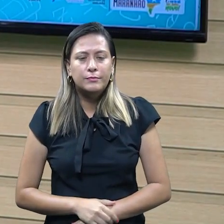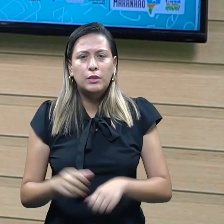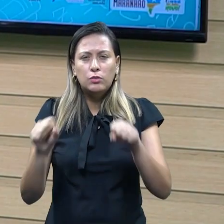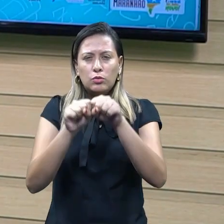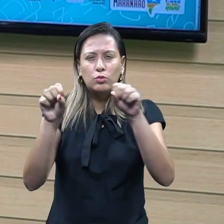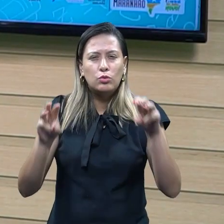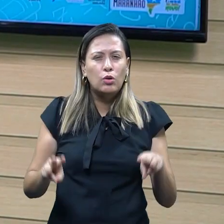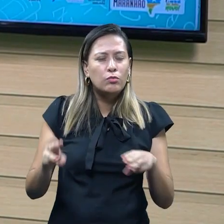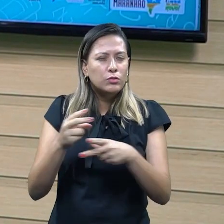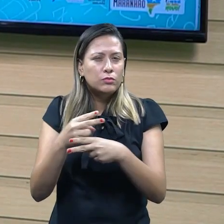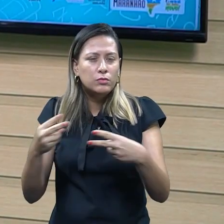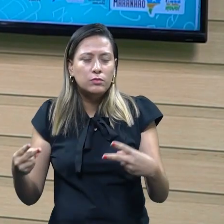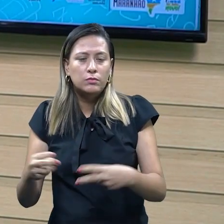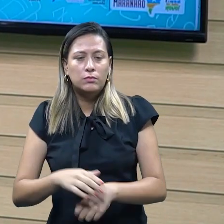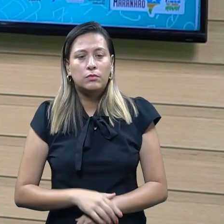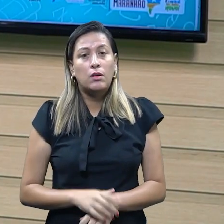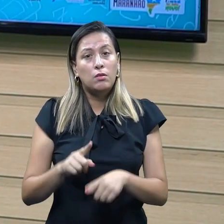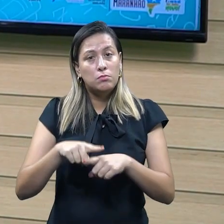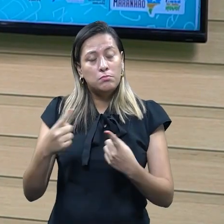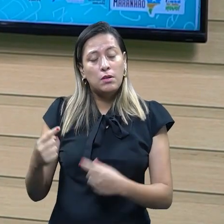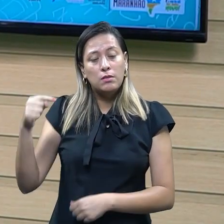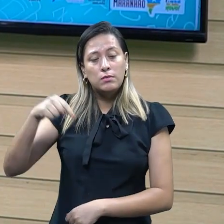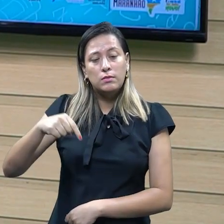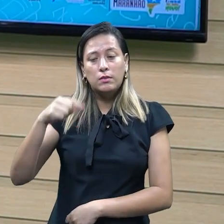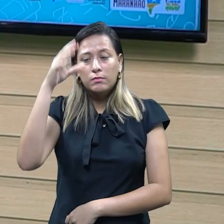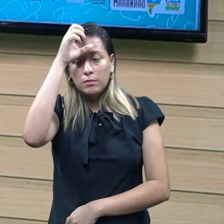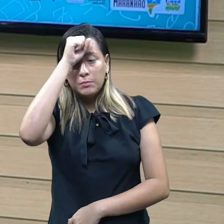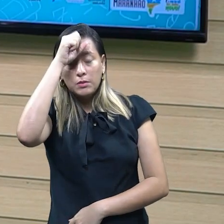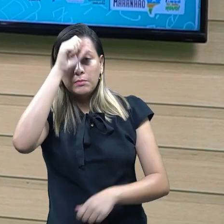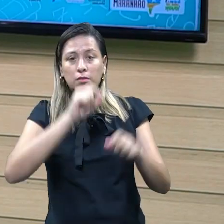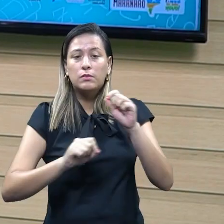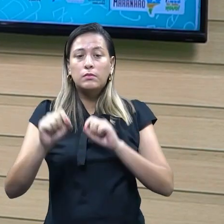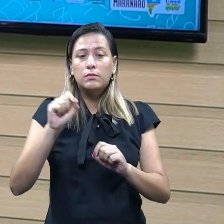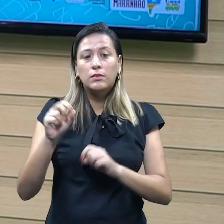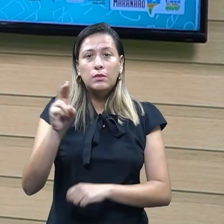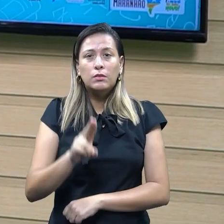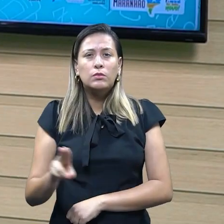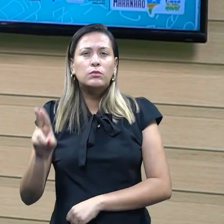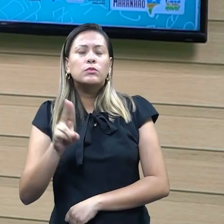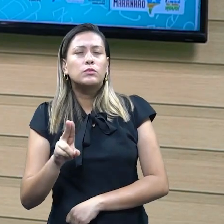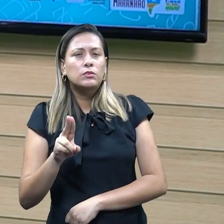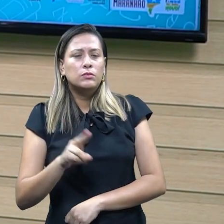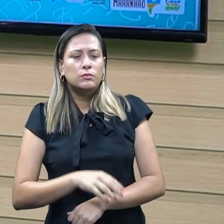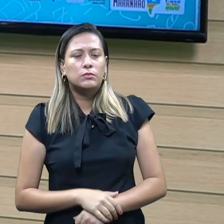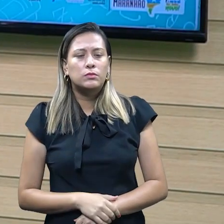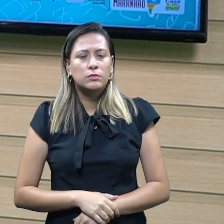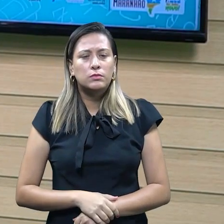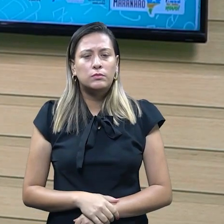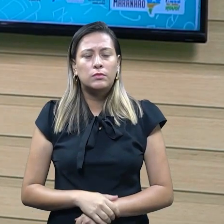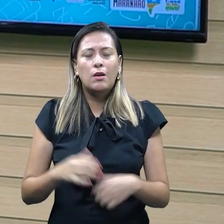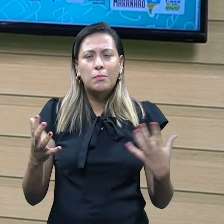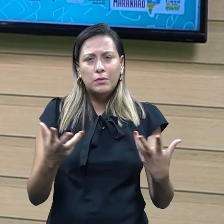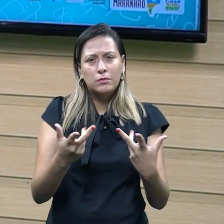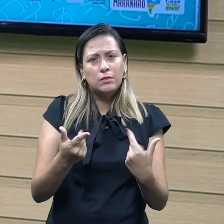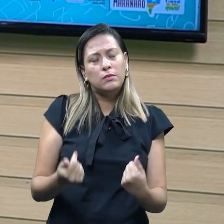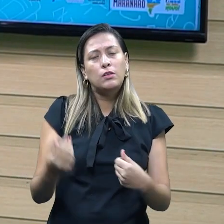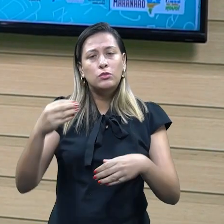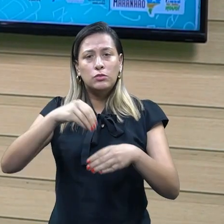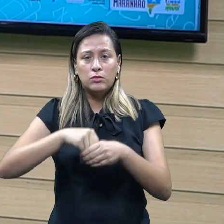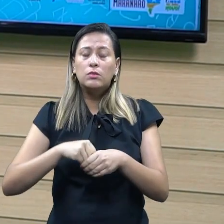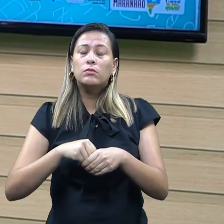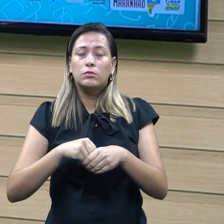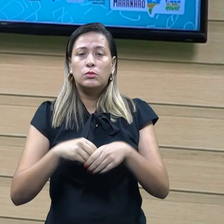softwares, só que aqui nós vamos aprender a utilizar o zoom de uma forma mais eficiente dentro do sistema